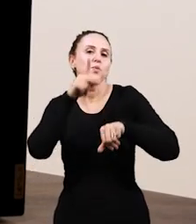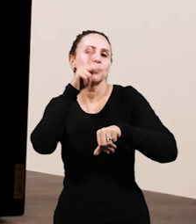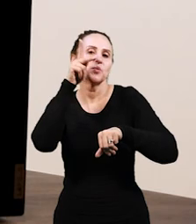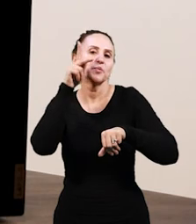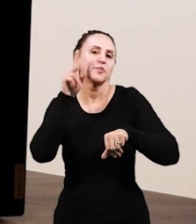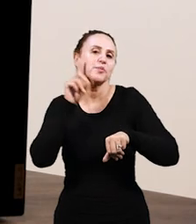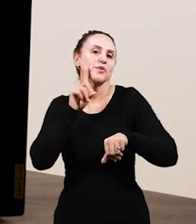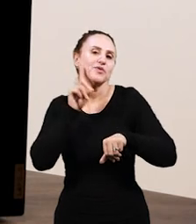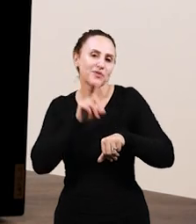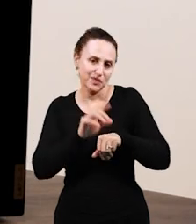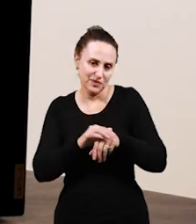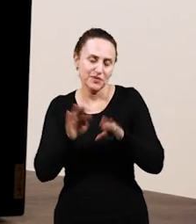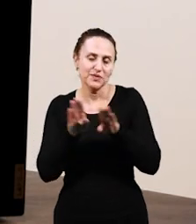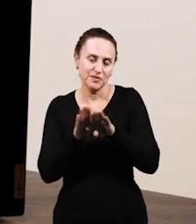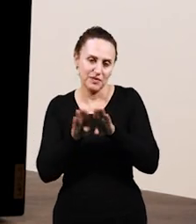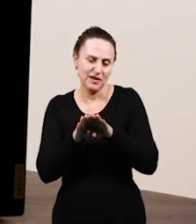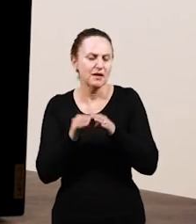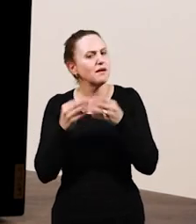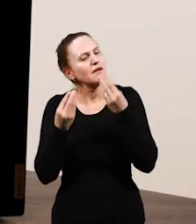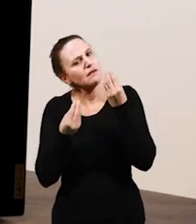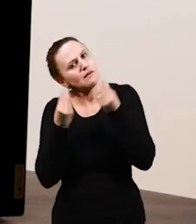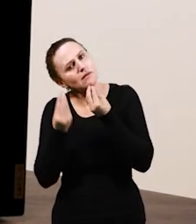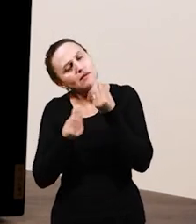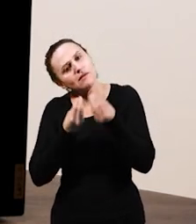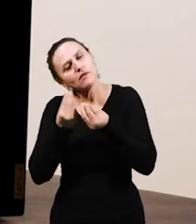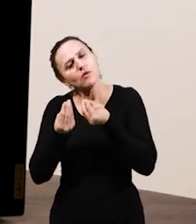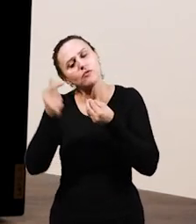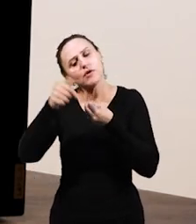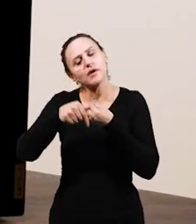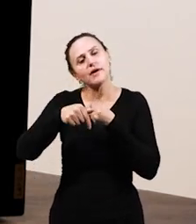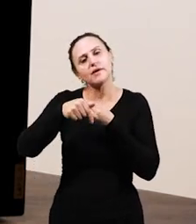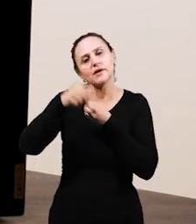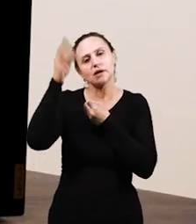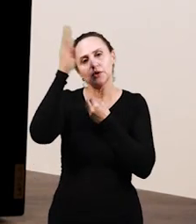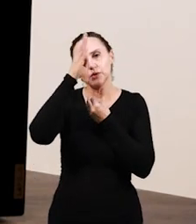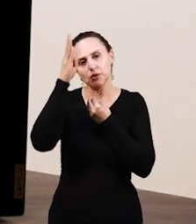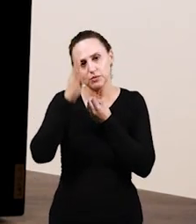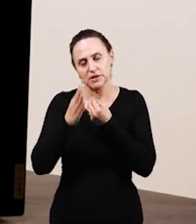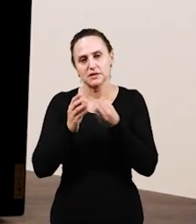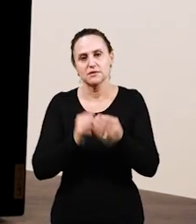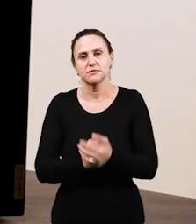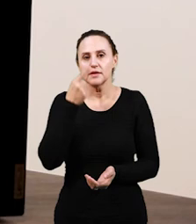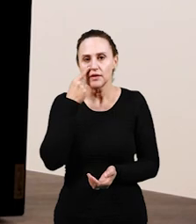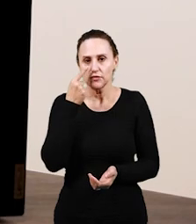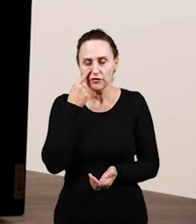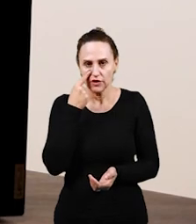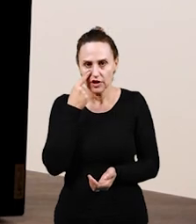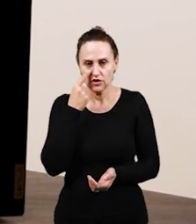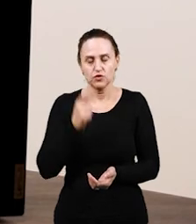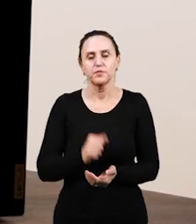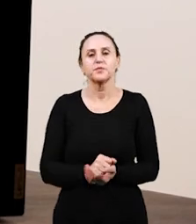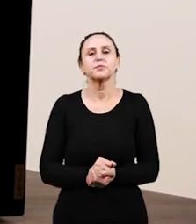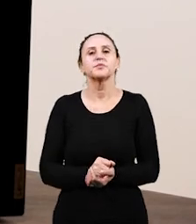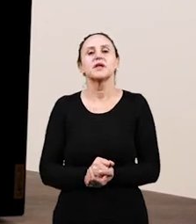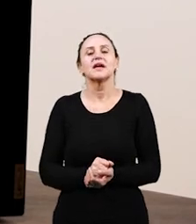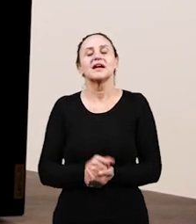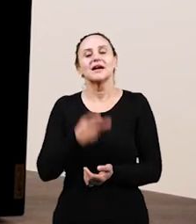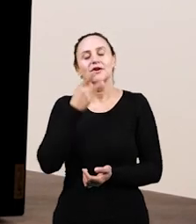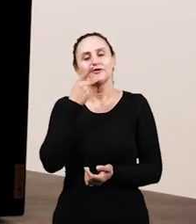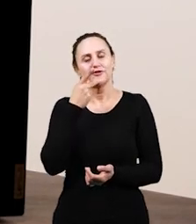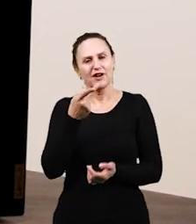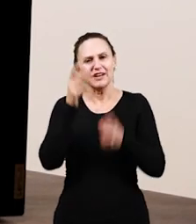como é que foi a recepção do estruturalismo do Brasil né então vejam quando a gente o